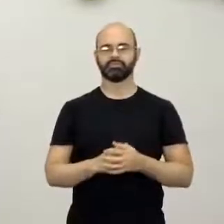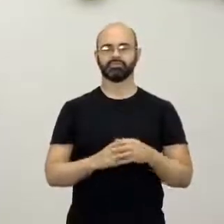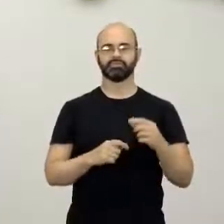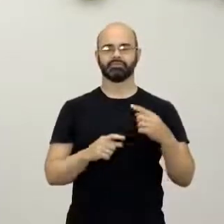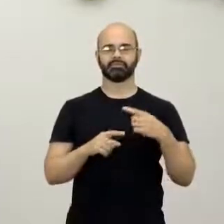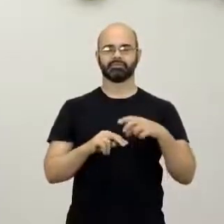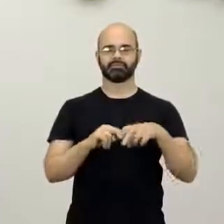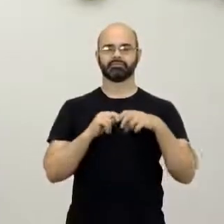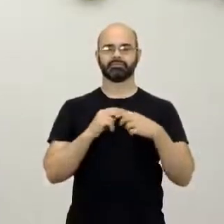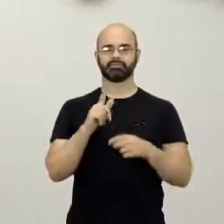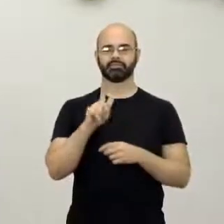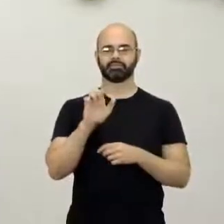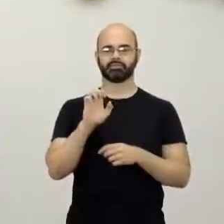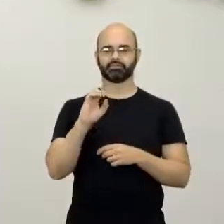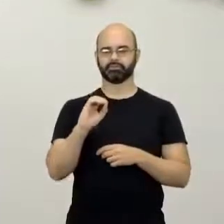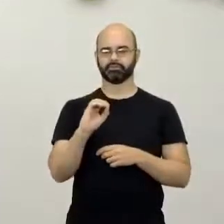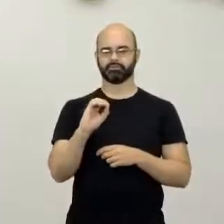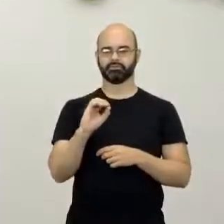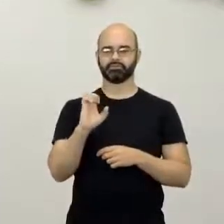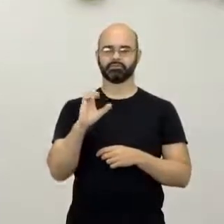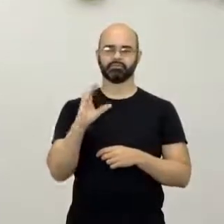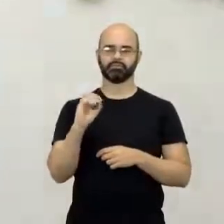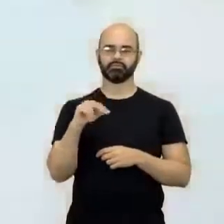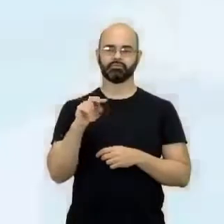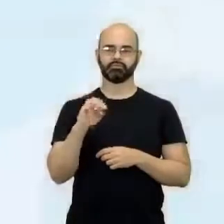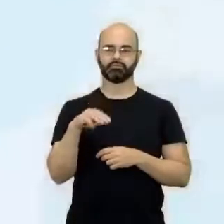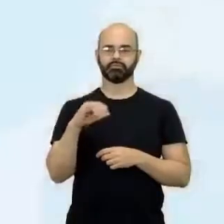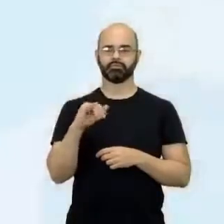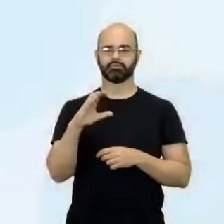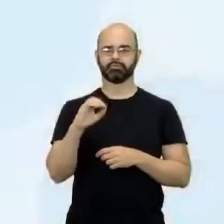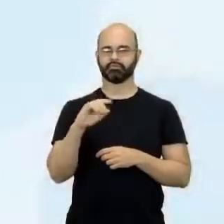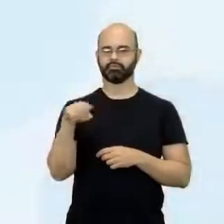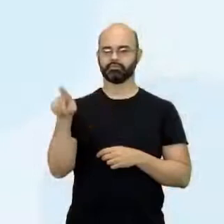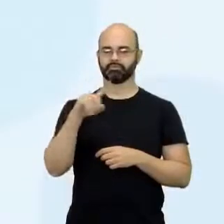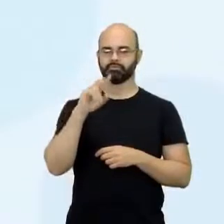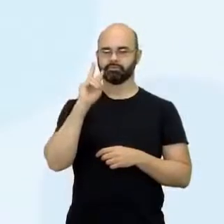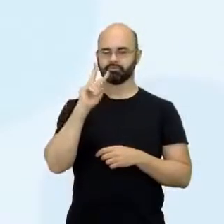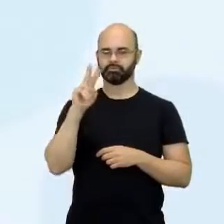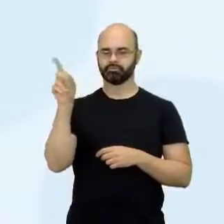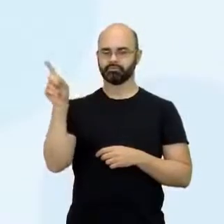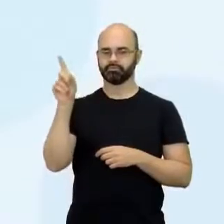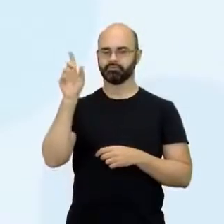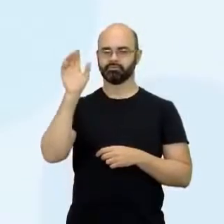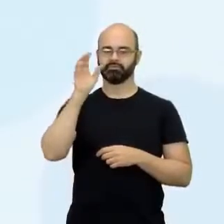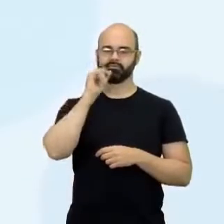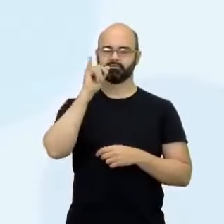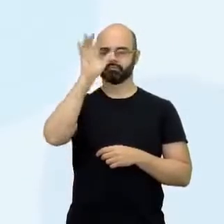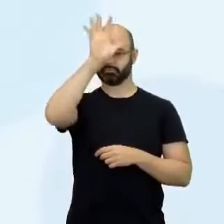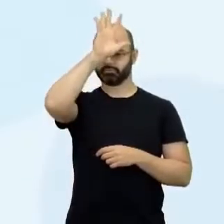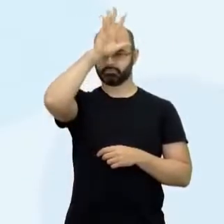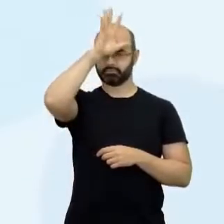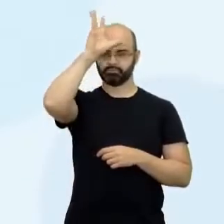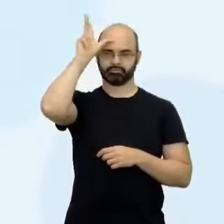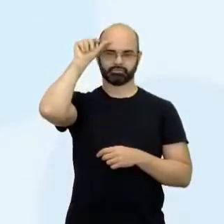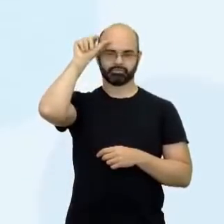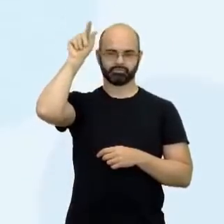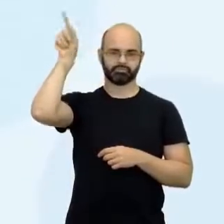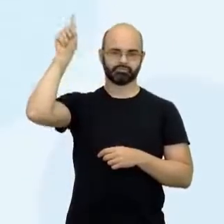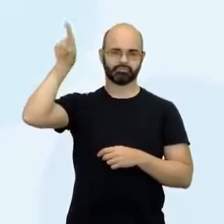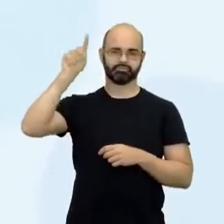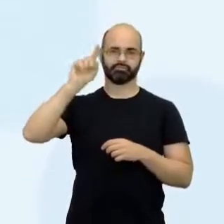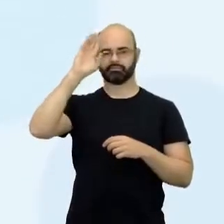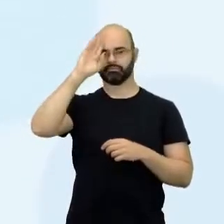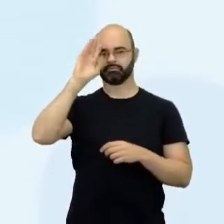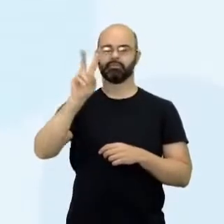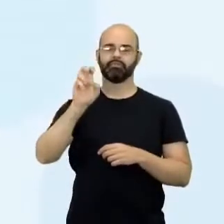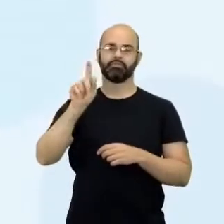processo geoeconômico. Vamos colocar de novo lá na tela para vocês observarem. Ó, região amazônica, né? Qual que é o forte dela? Extrativismo